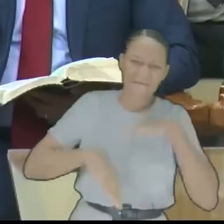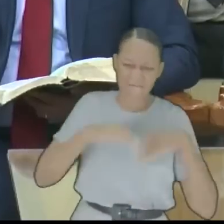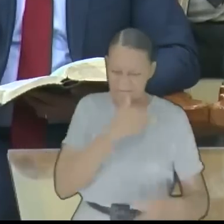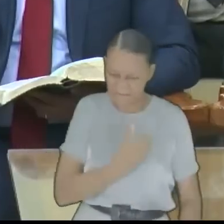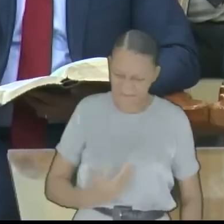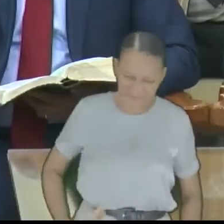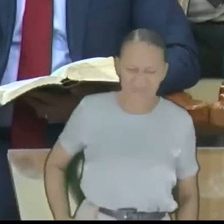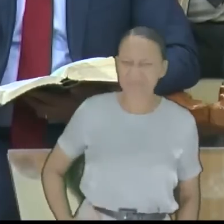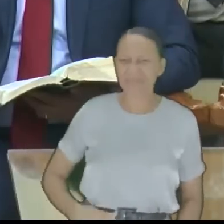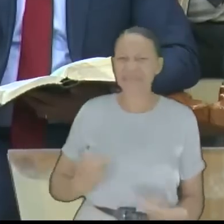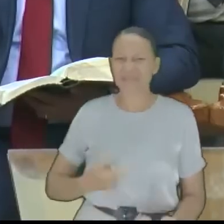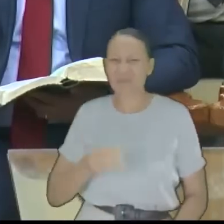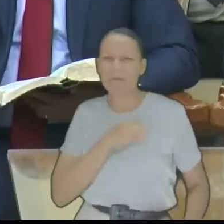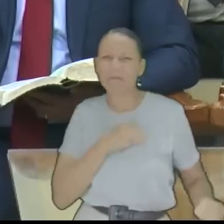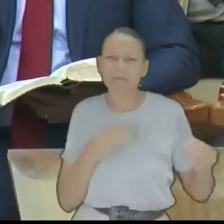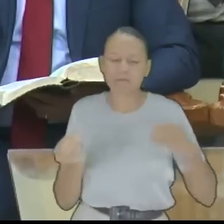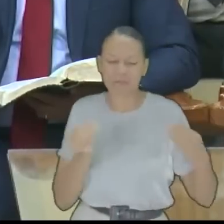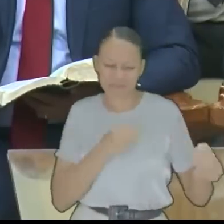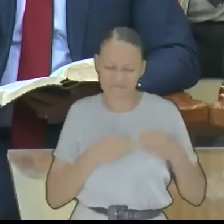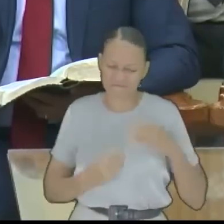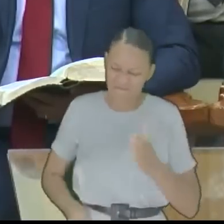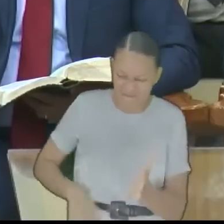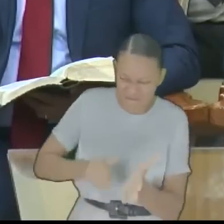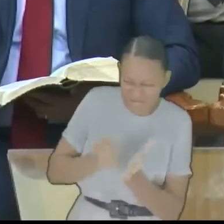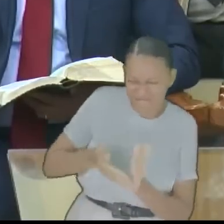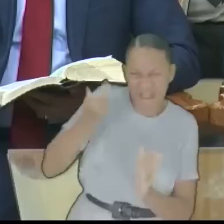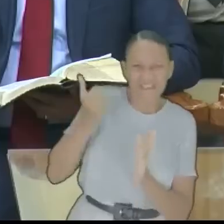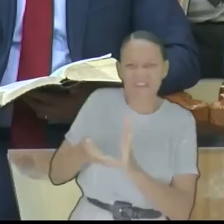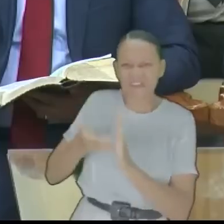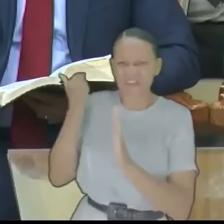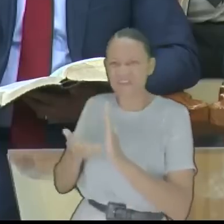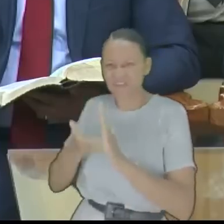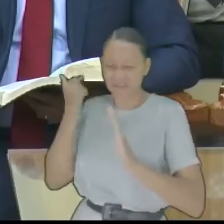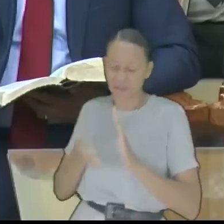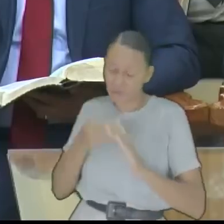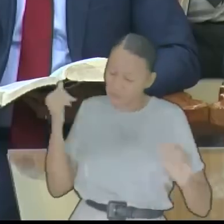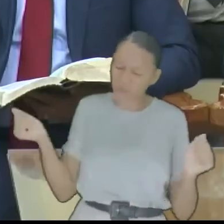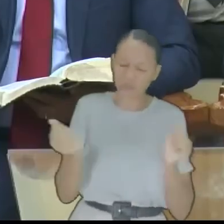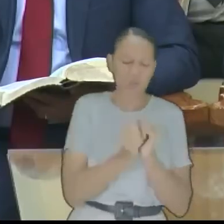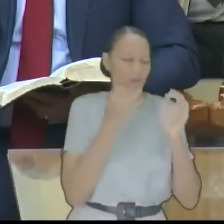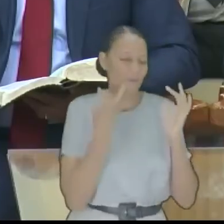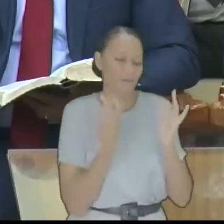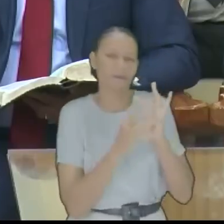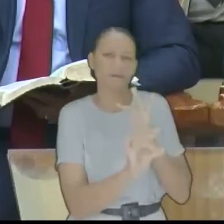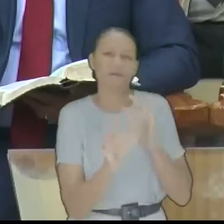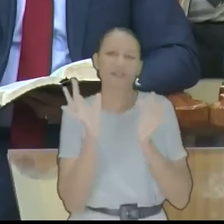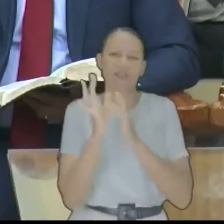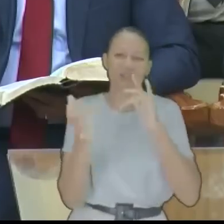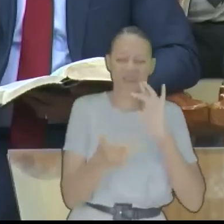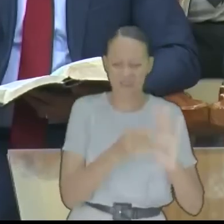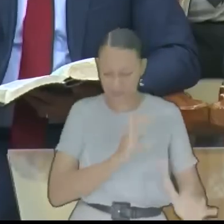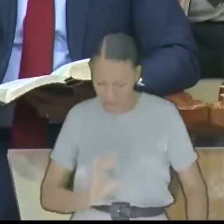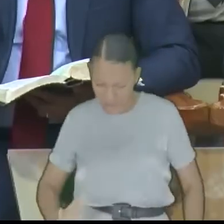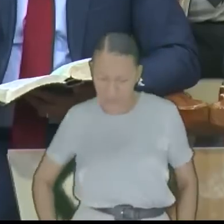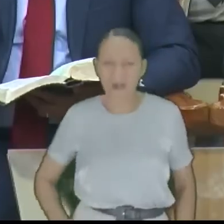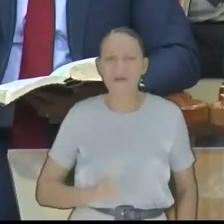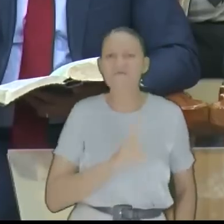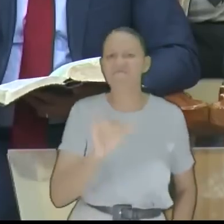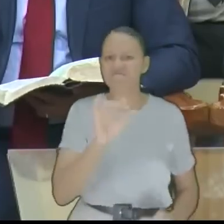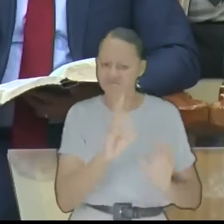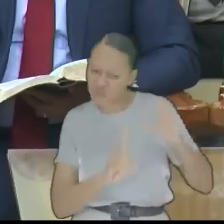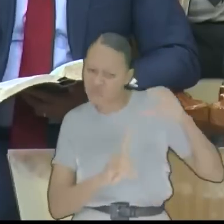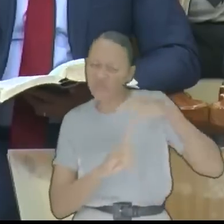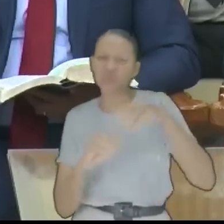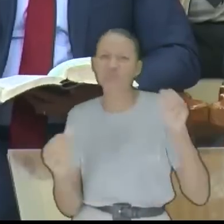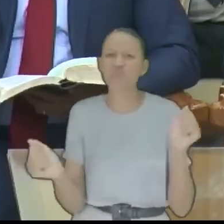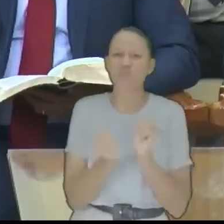com iniquidade, eles serão varridos junto com o anticristo, e Cristo vai reinar com a sua